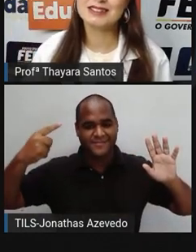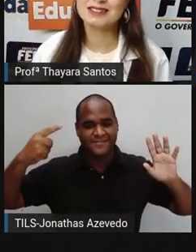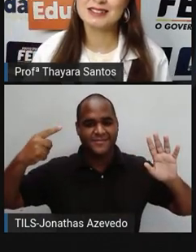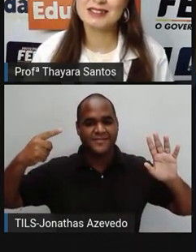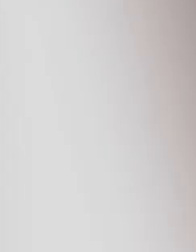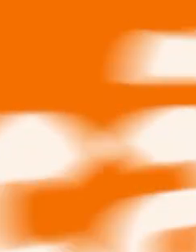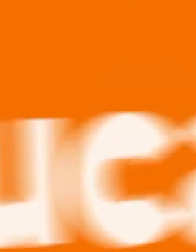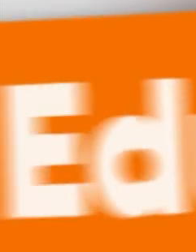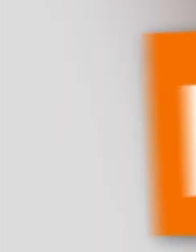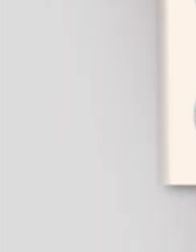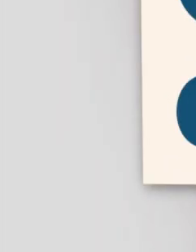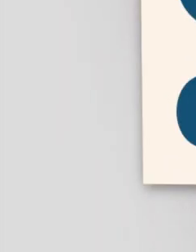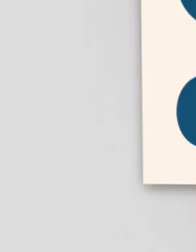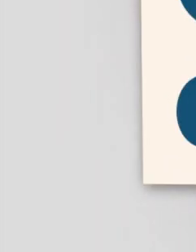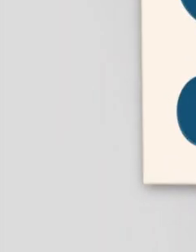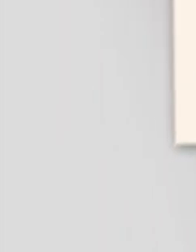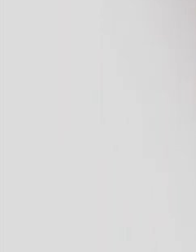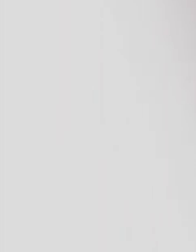pa